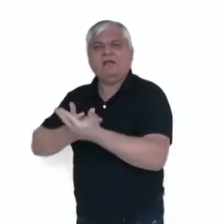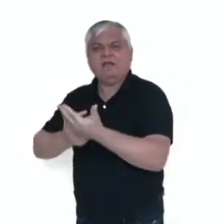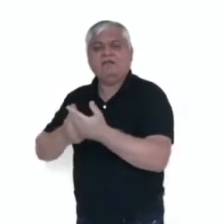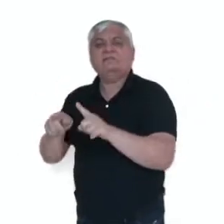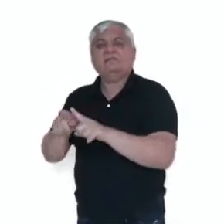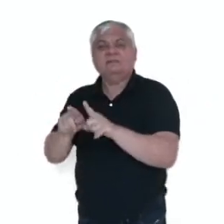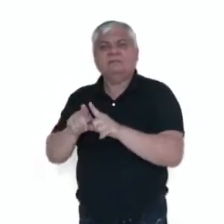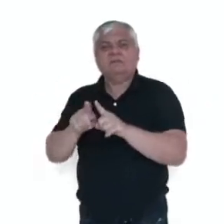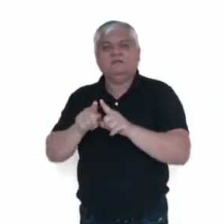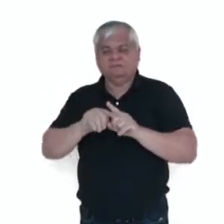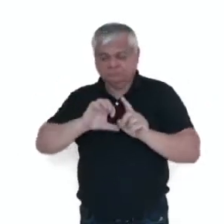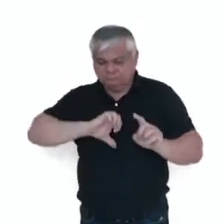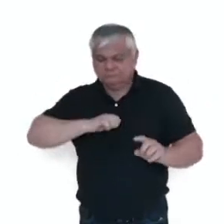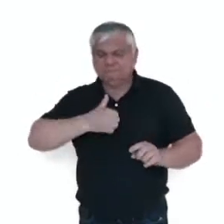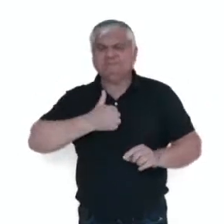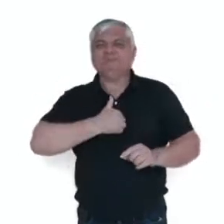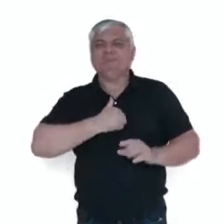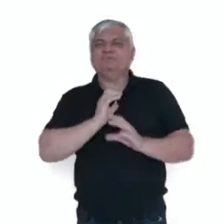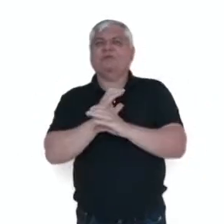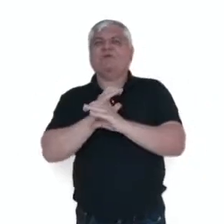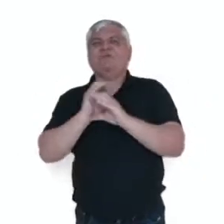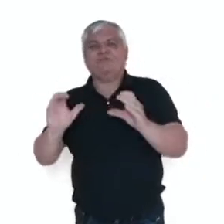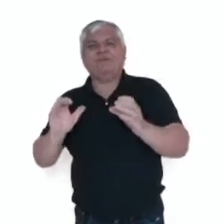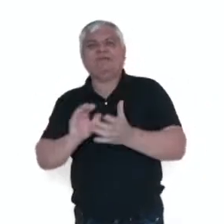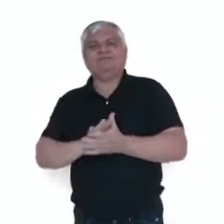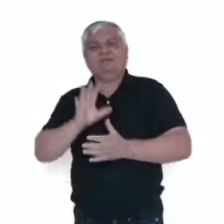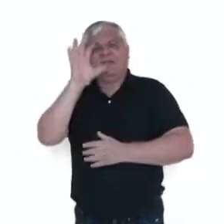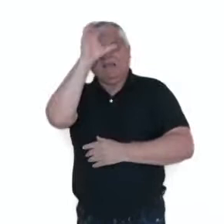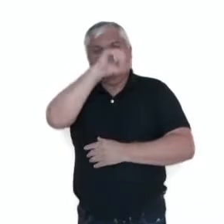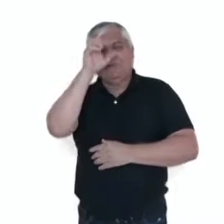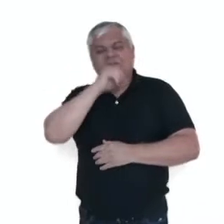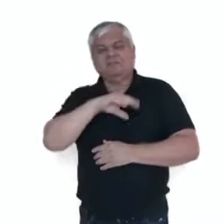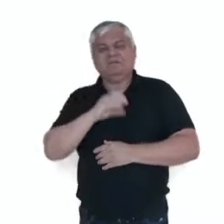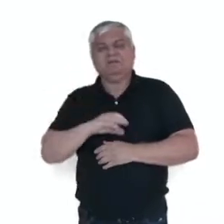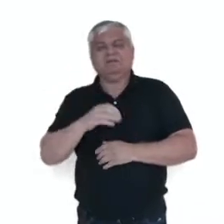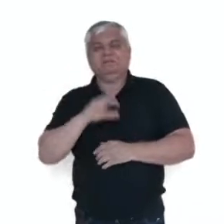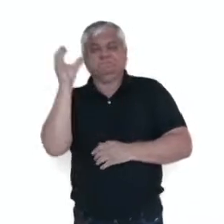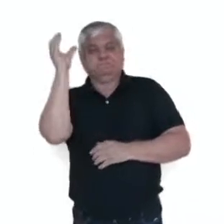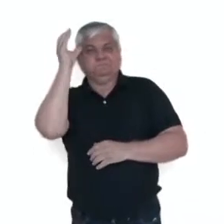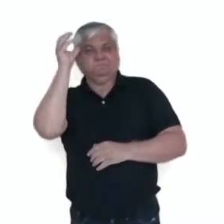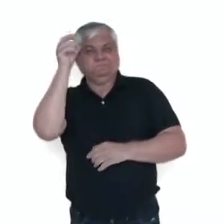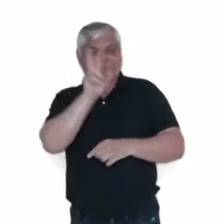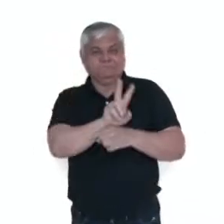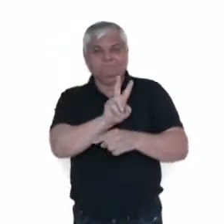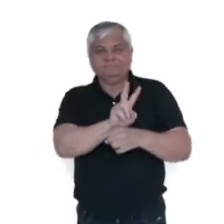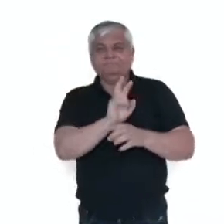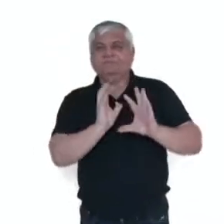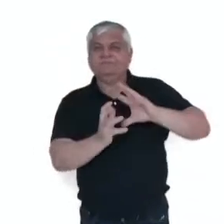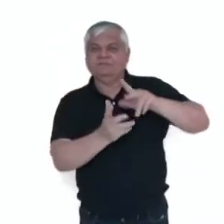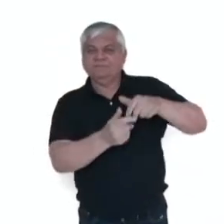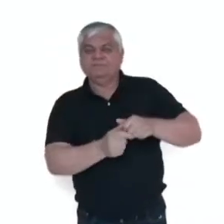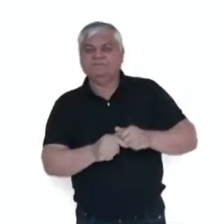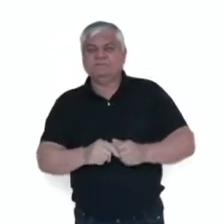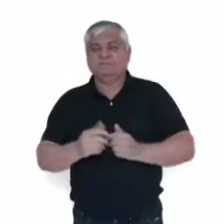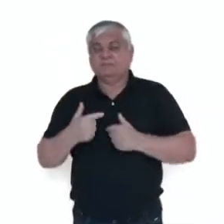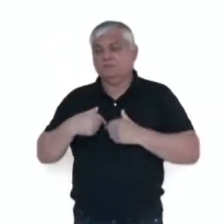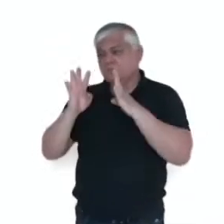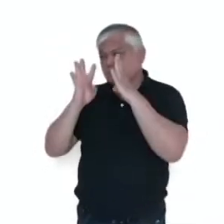aumentamos a autoconfiança, aprendemos a ser mais sustentáveis, a ouvir e respeitar a opinião das outras